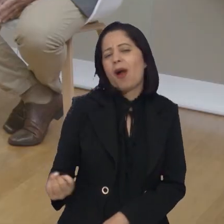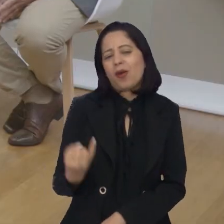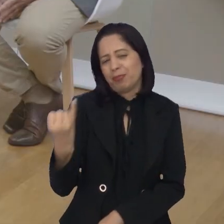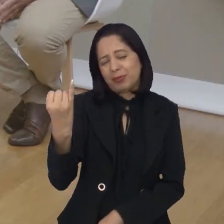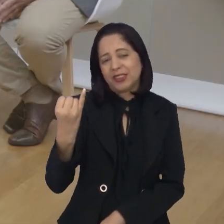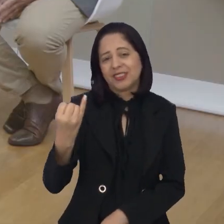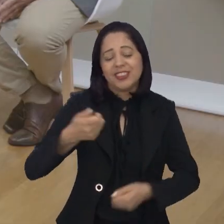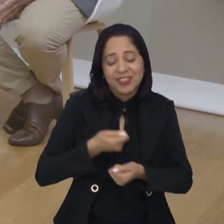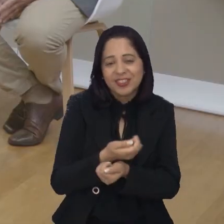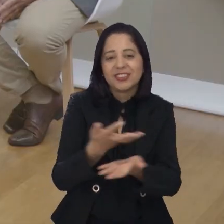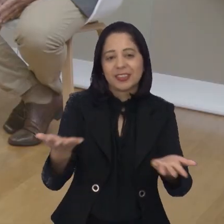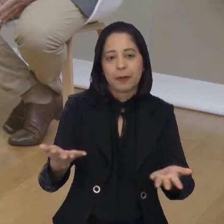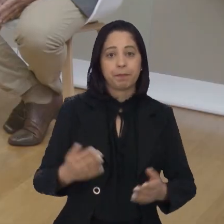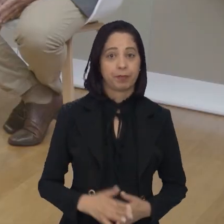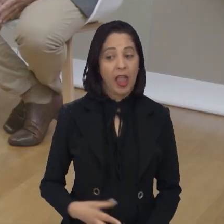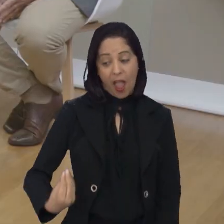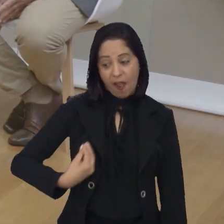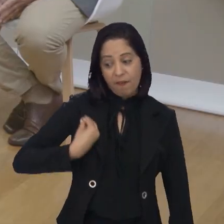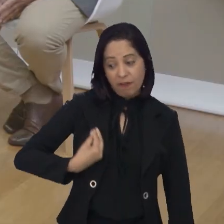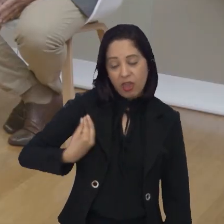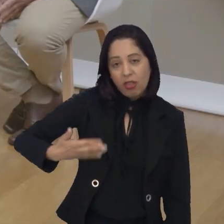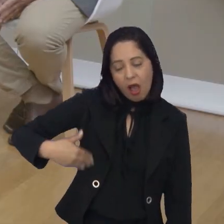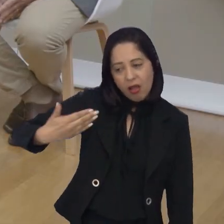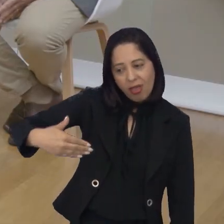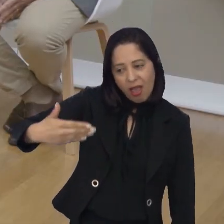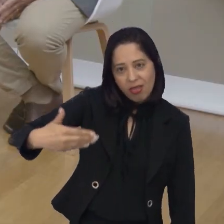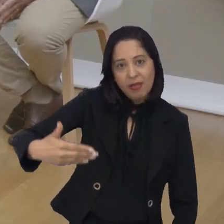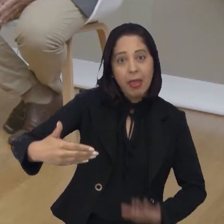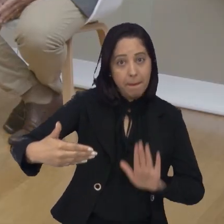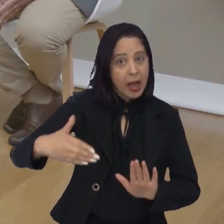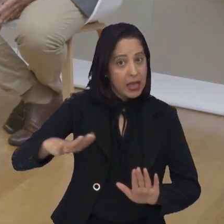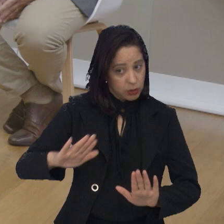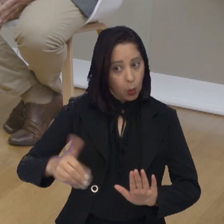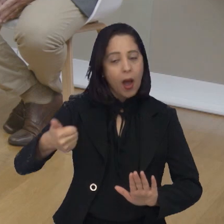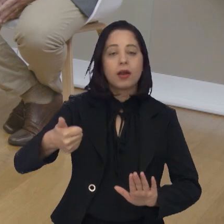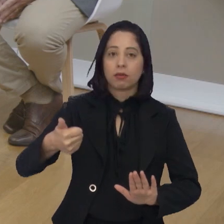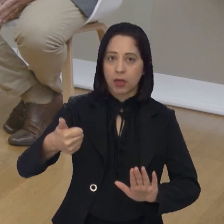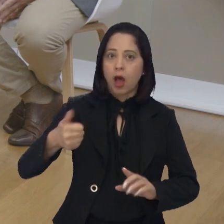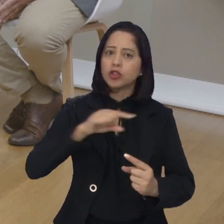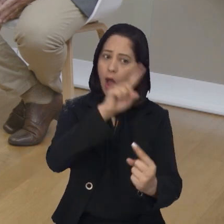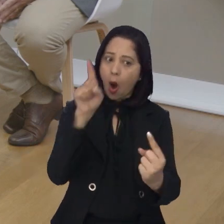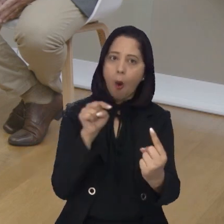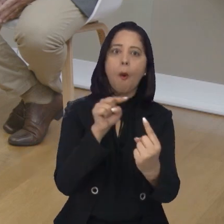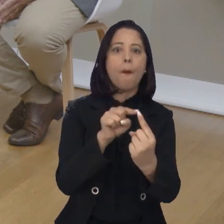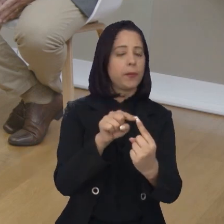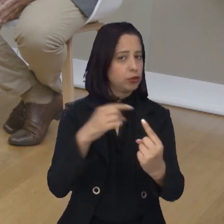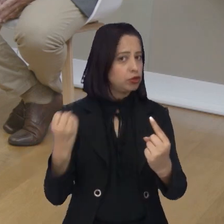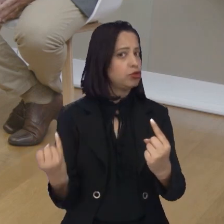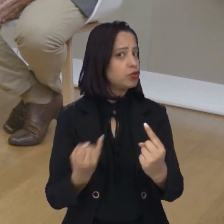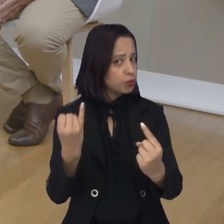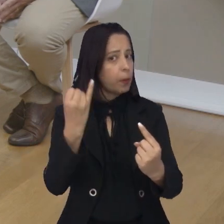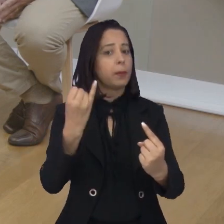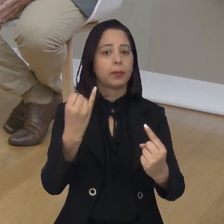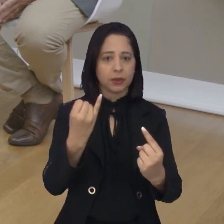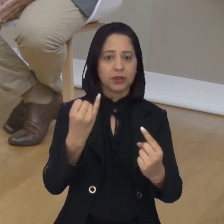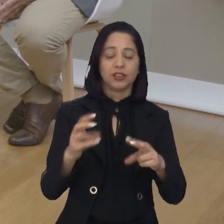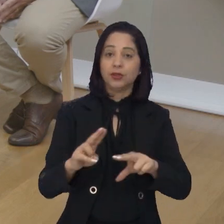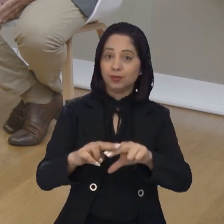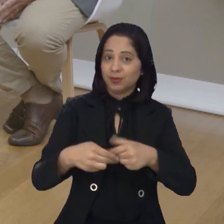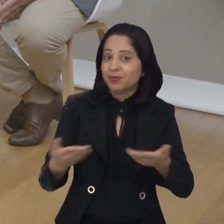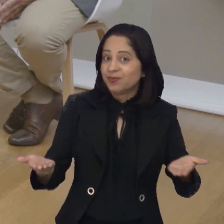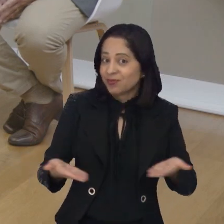Viver mais tempo e com qualidade de vida é um objetivo cada vez mais valorizado e por isso nós